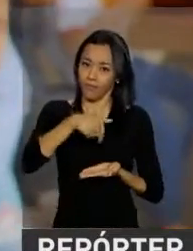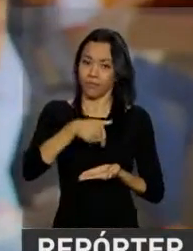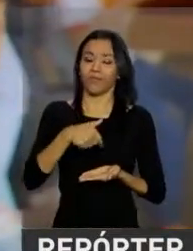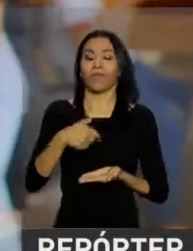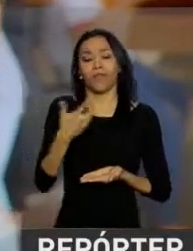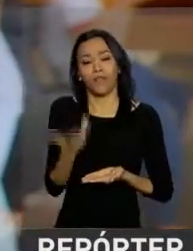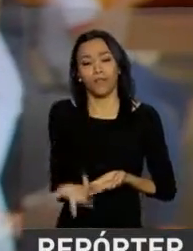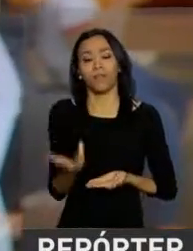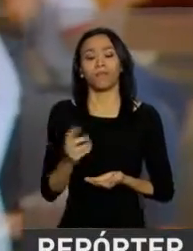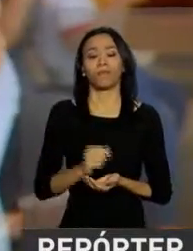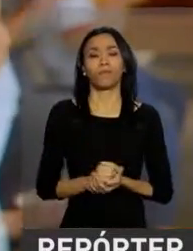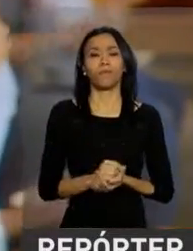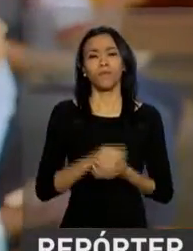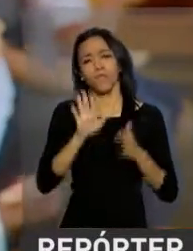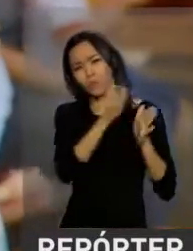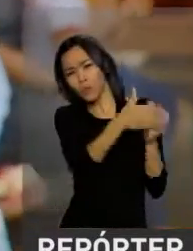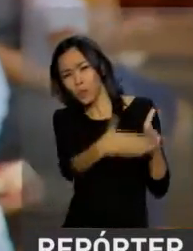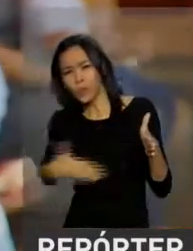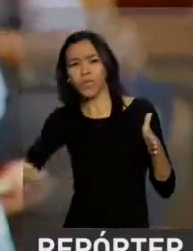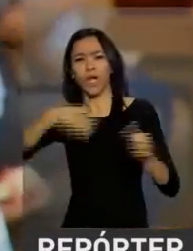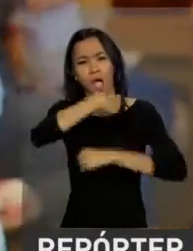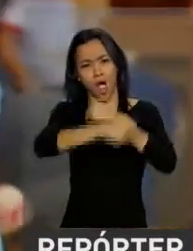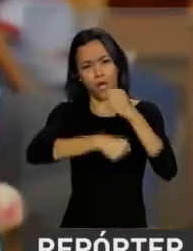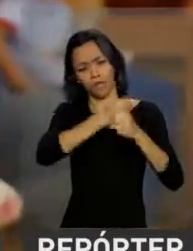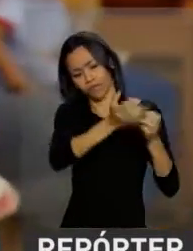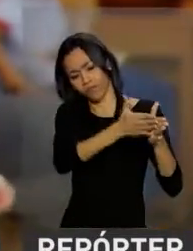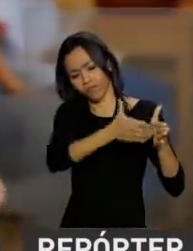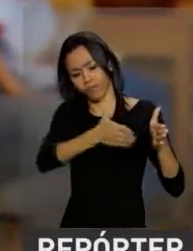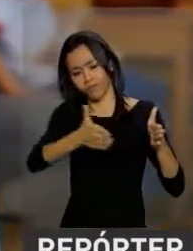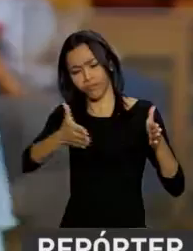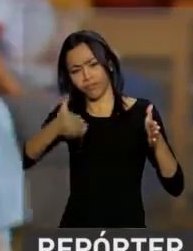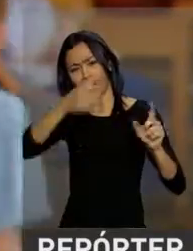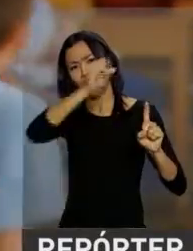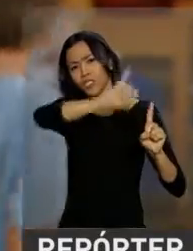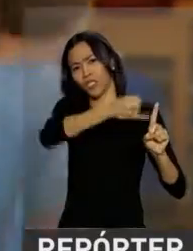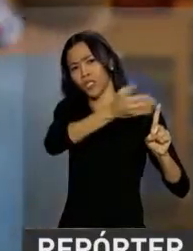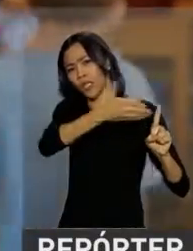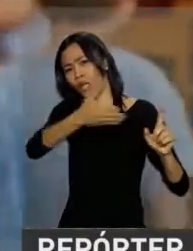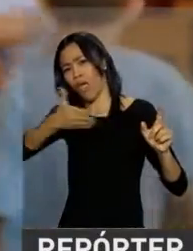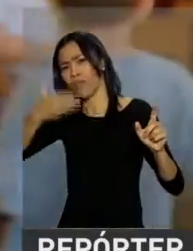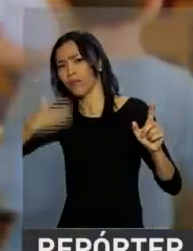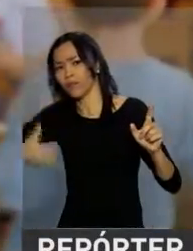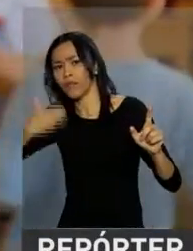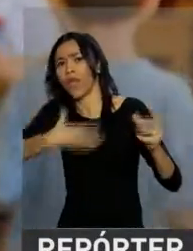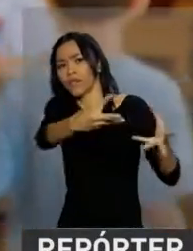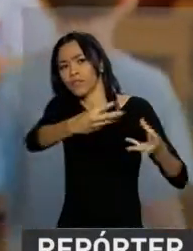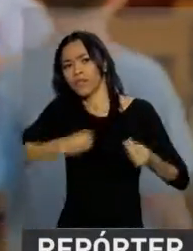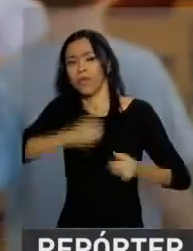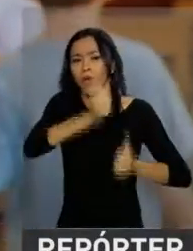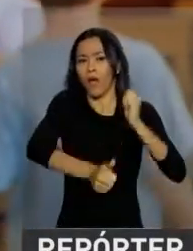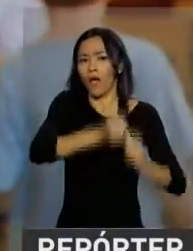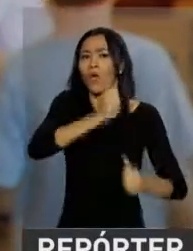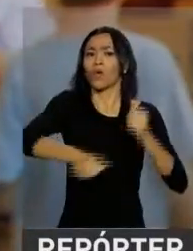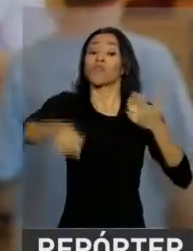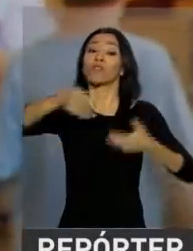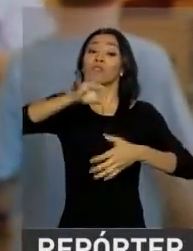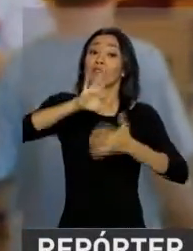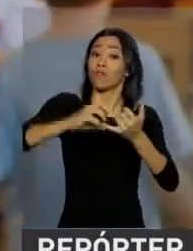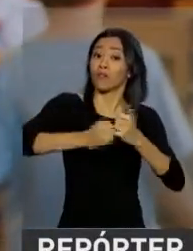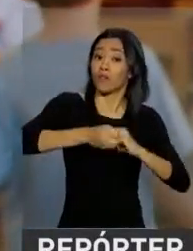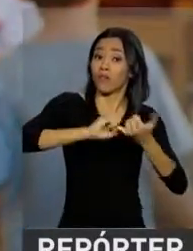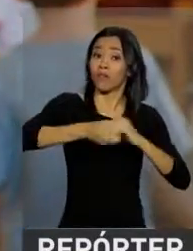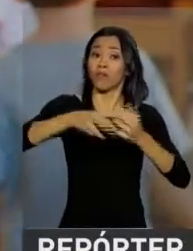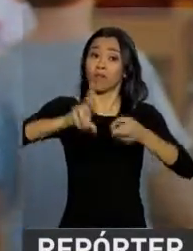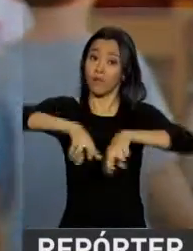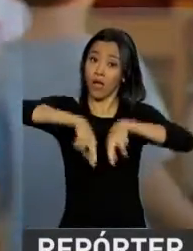então ao longo do ano é a escola recebe gêneros não perecíveis arroz feijão macarrão e